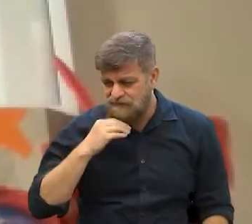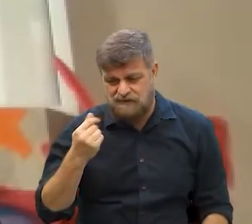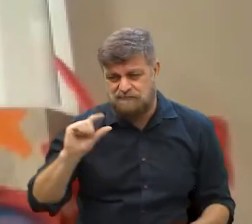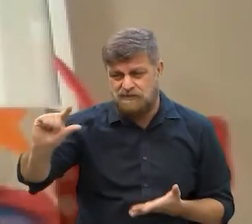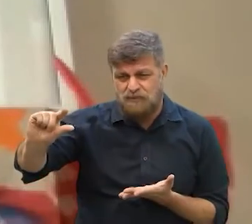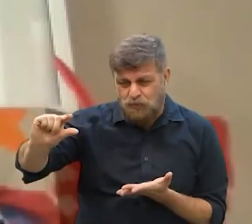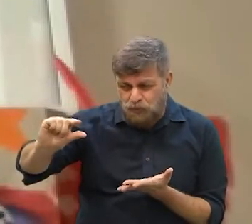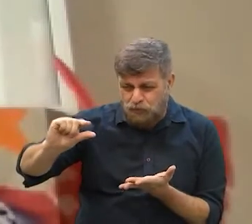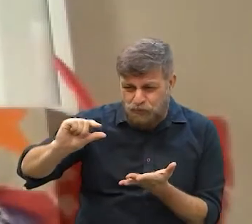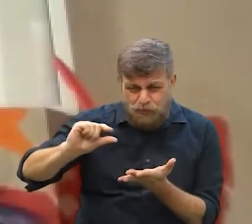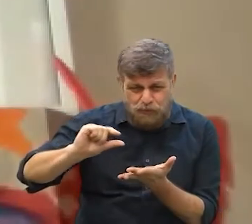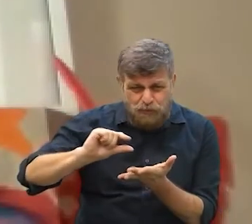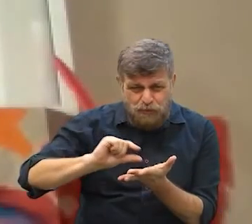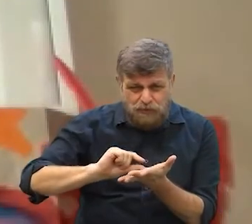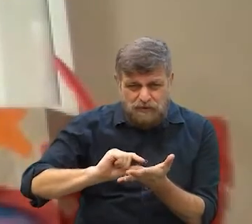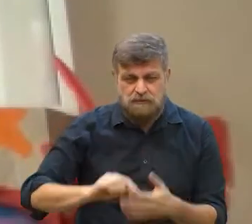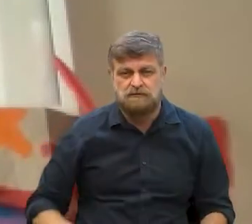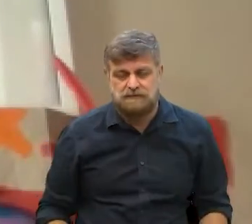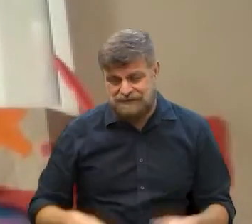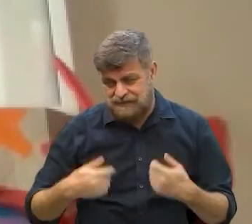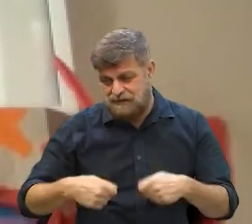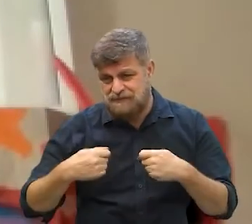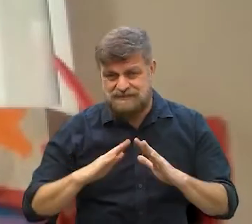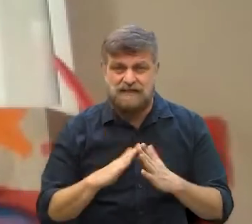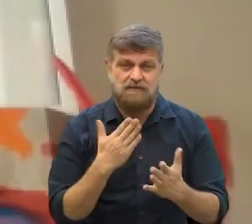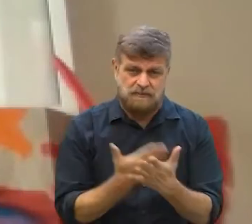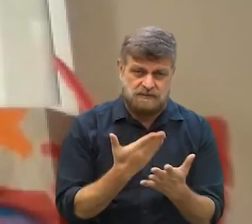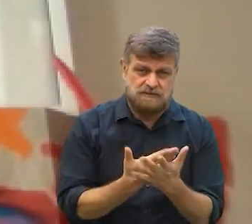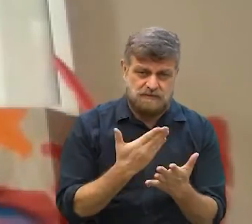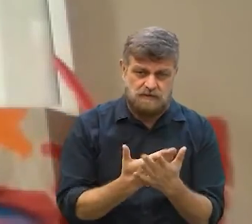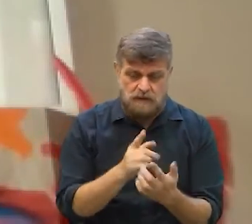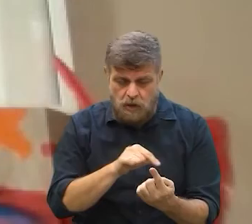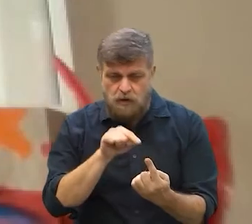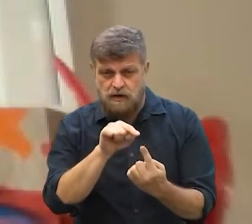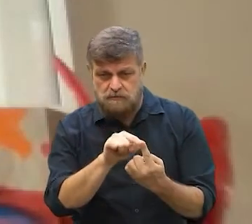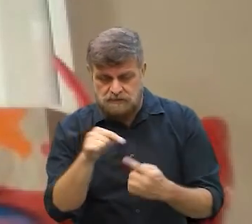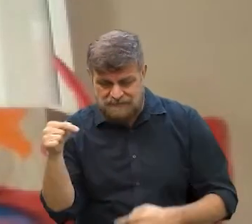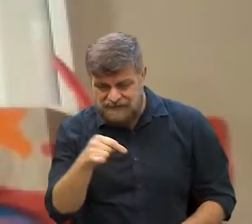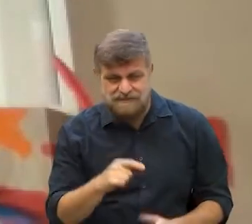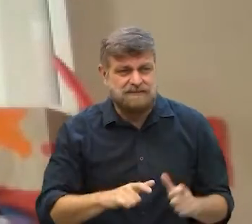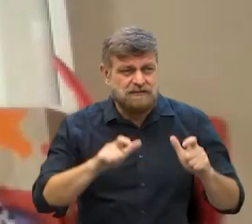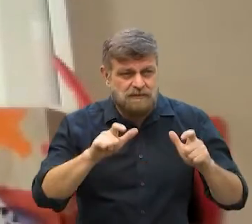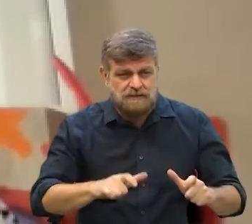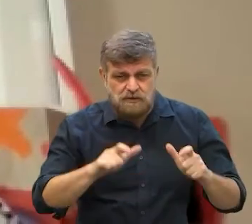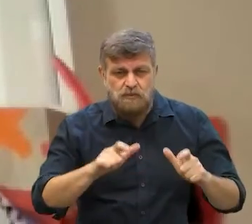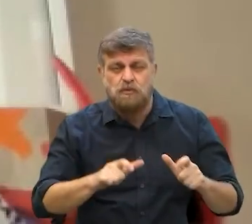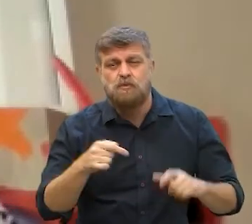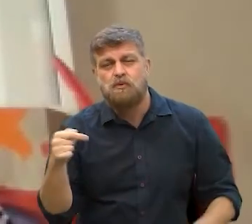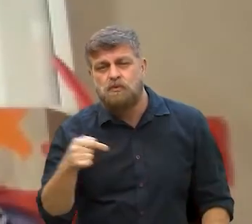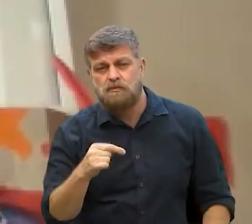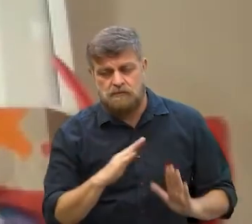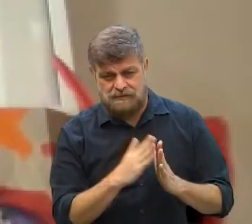aporte financeiro, não é, necessário às escolas para que elas se